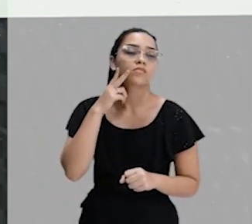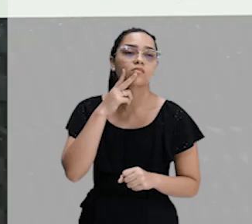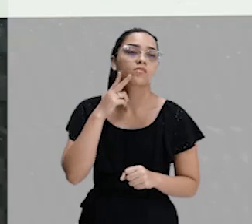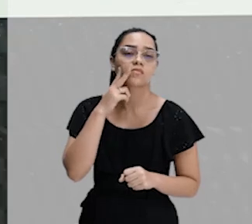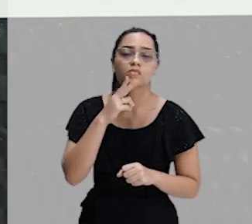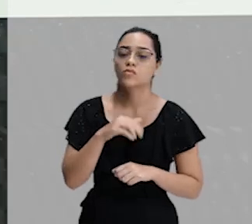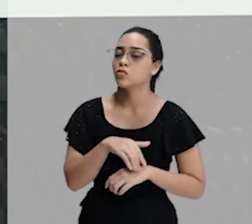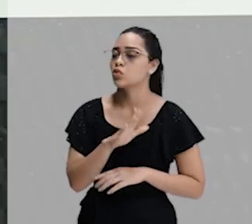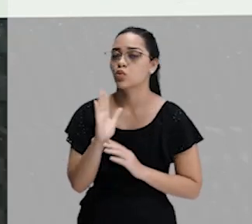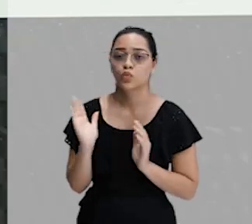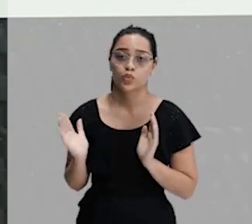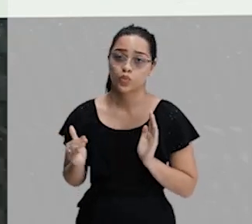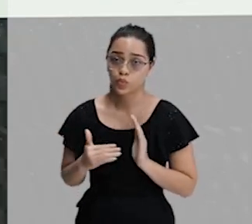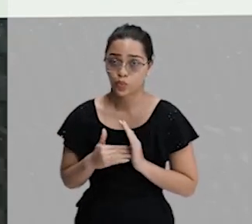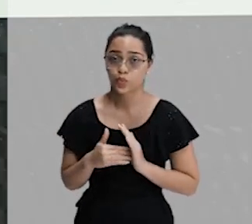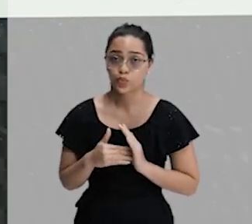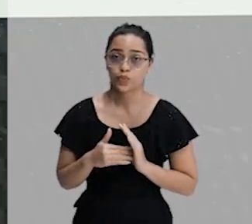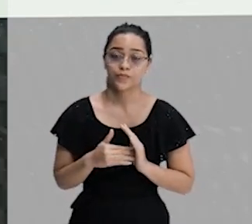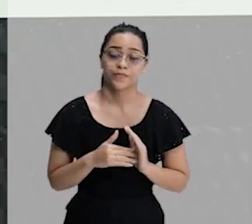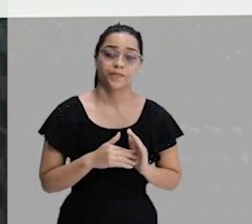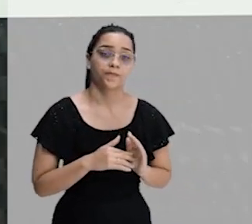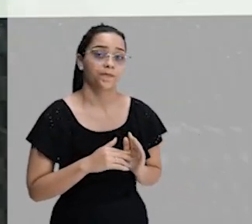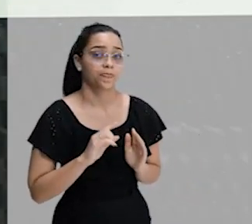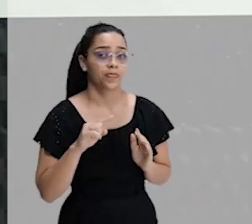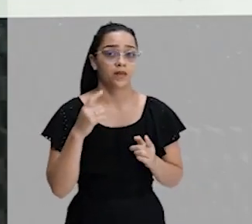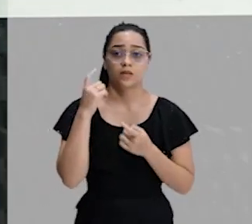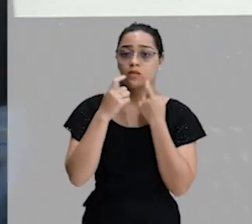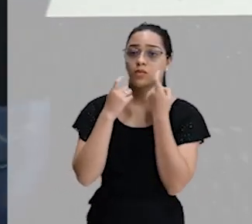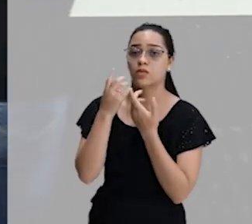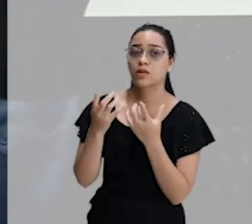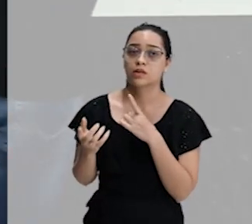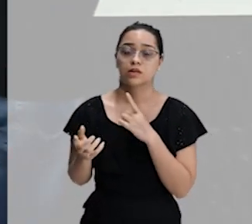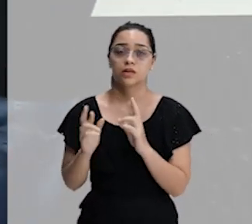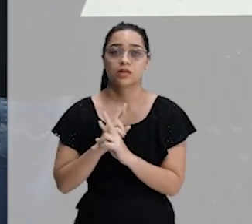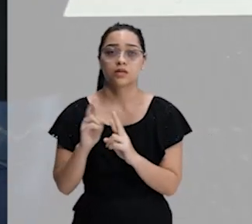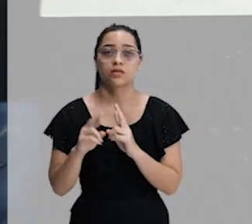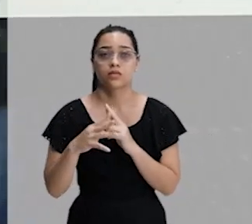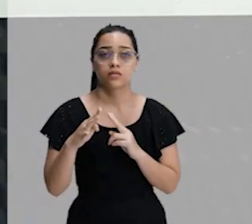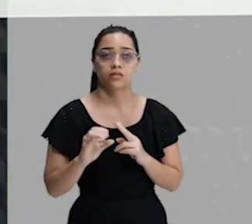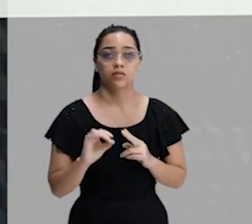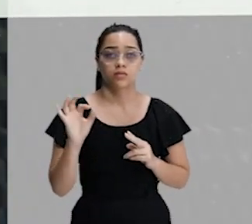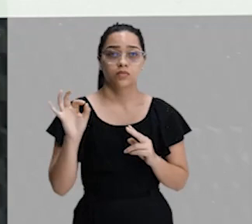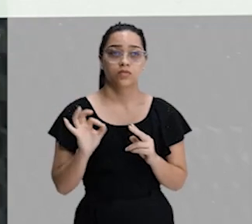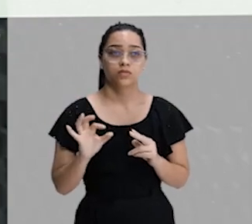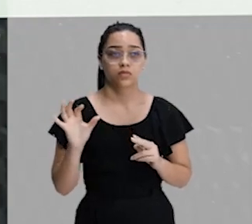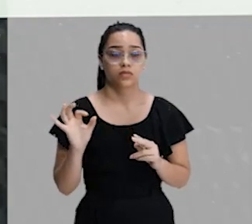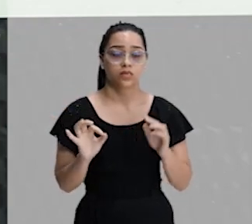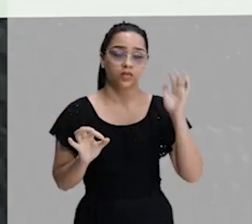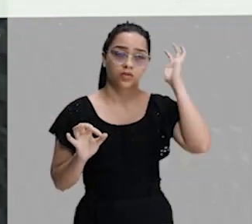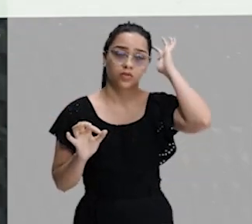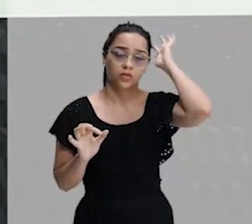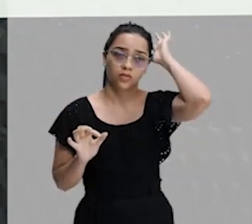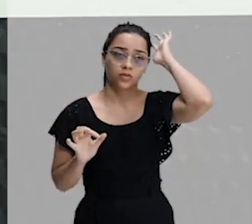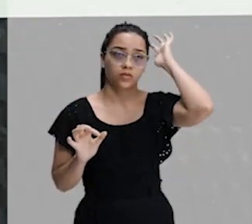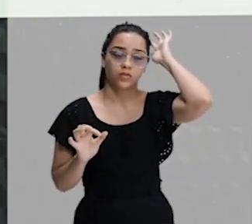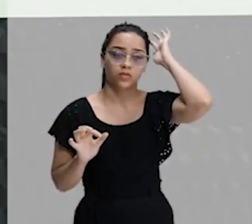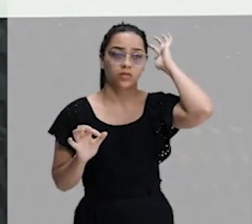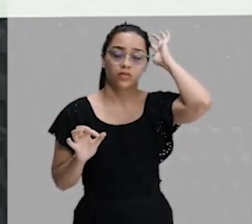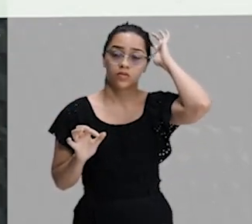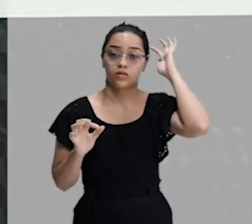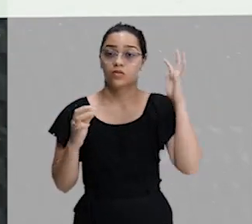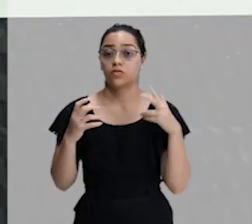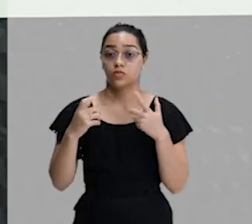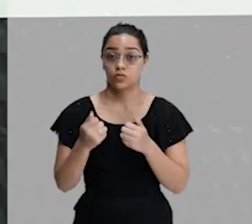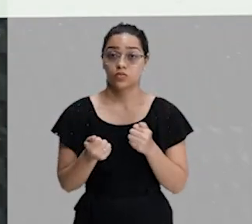no recipiente inteiro. Tá? Depois a gente se preocupa aqui com a questão desses 40%. Tá? Vamos calcular o volume